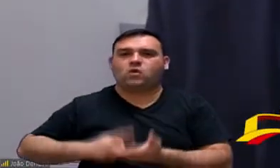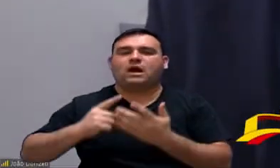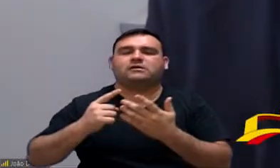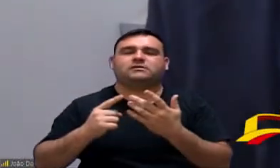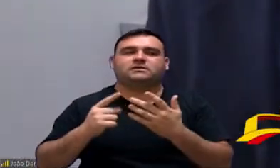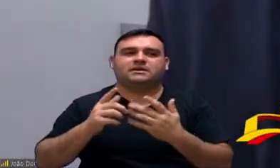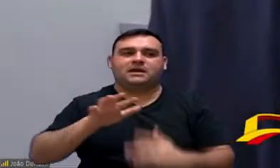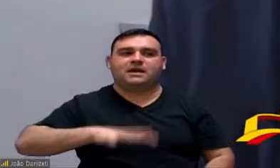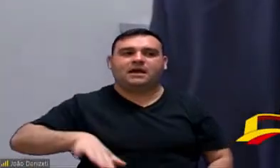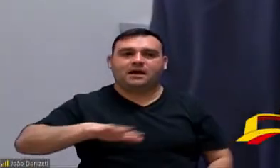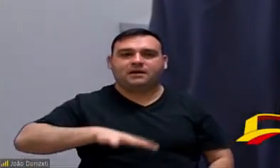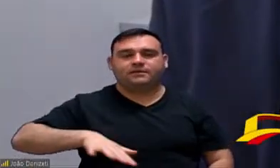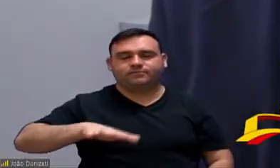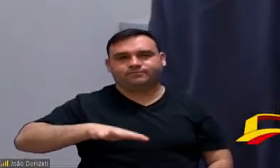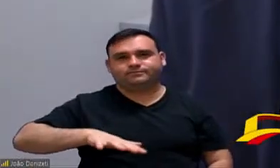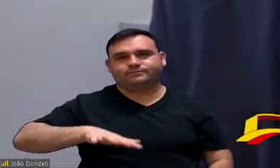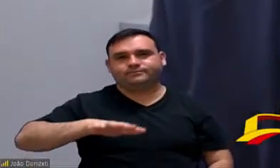isso